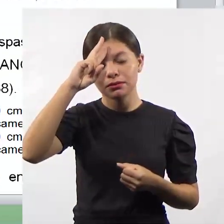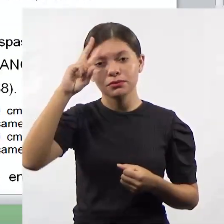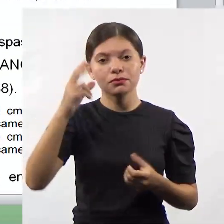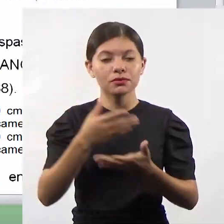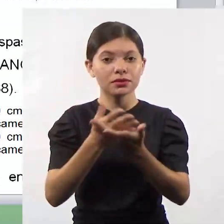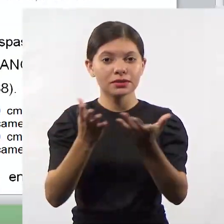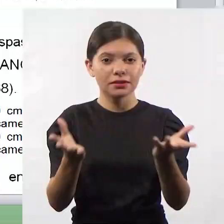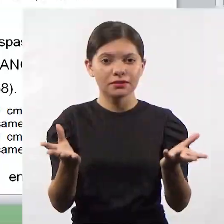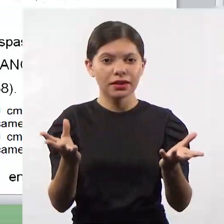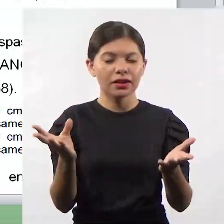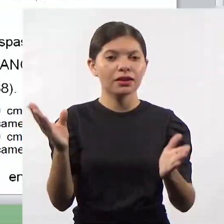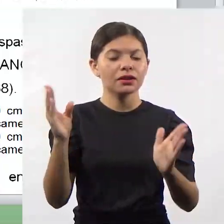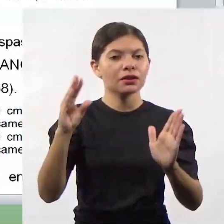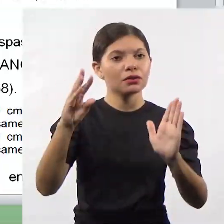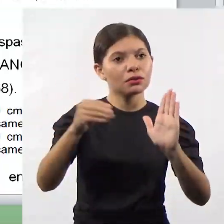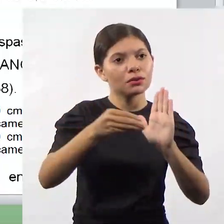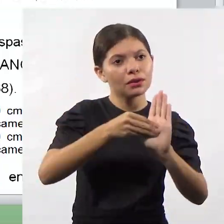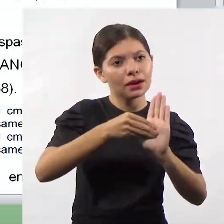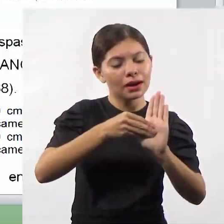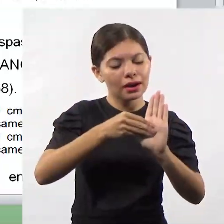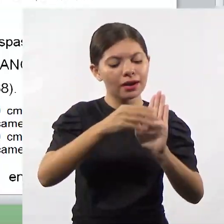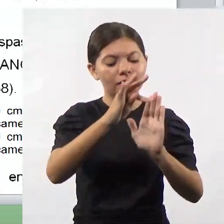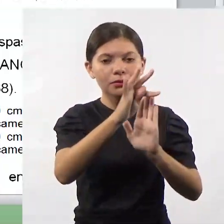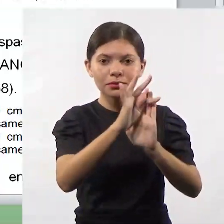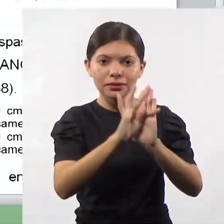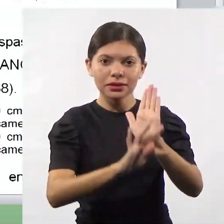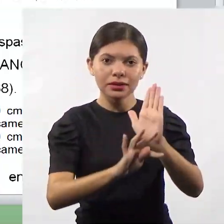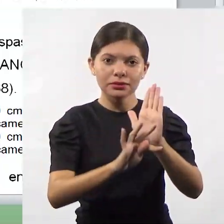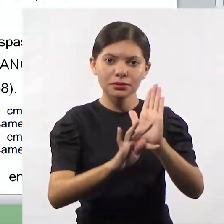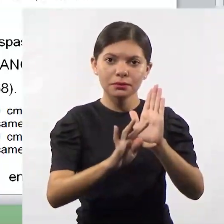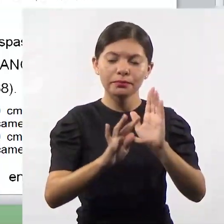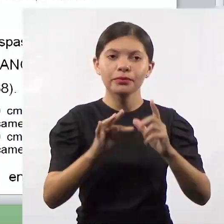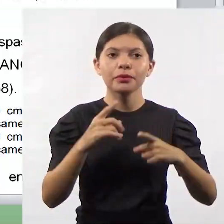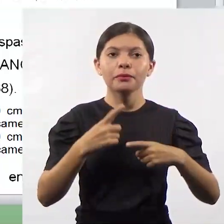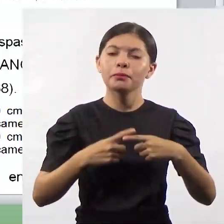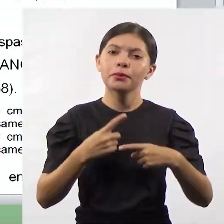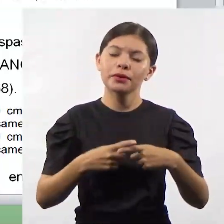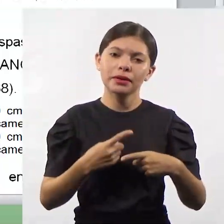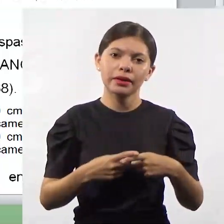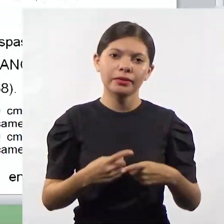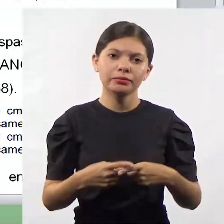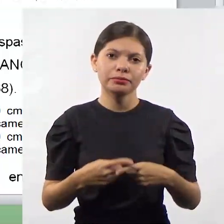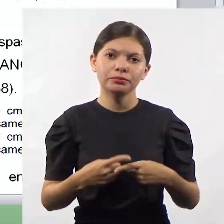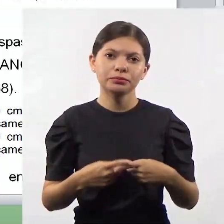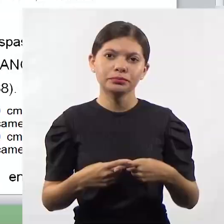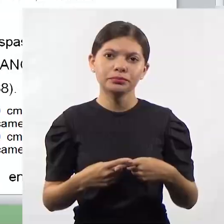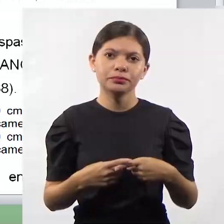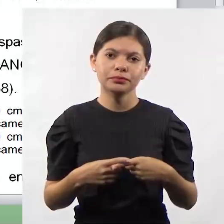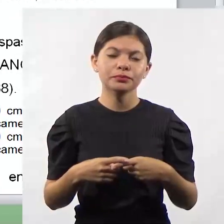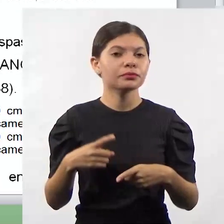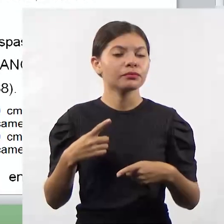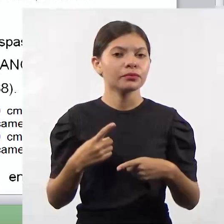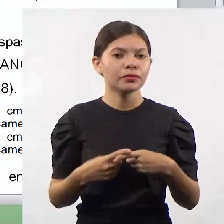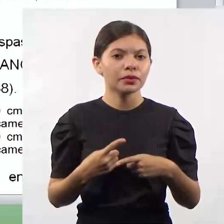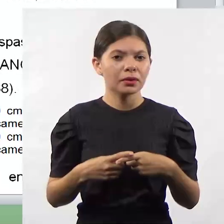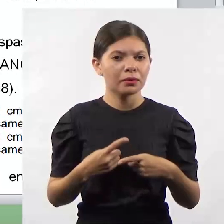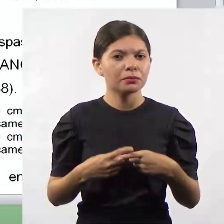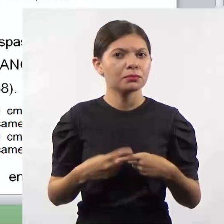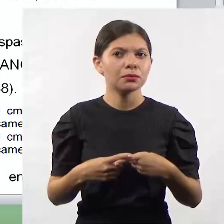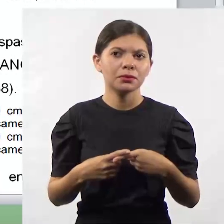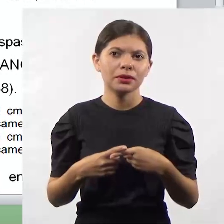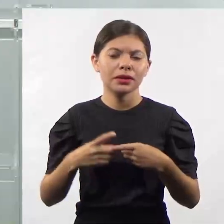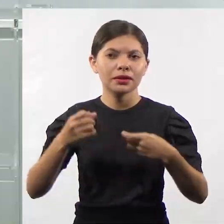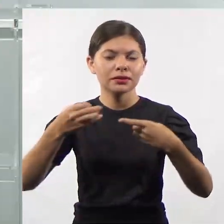vai indicar por que é descritiva e por que no caso, por que a gente faz